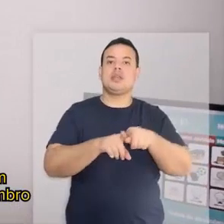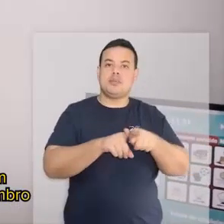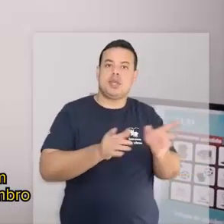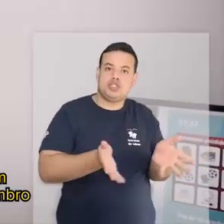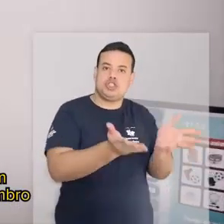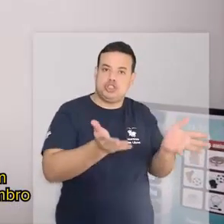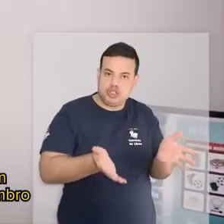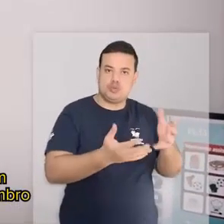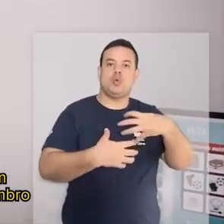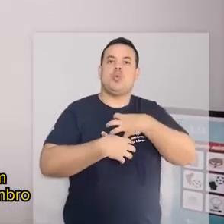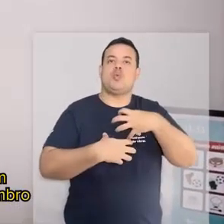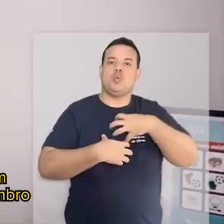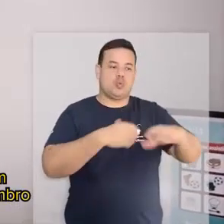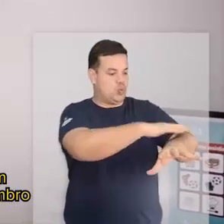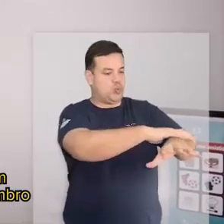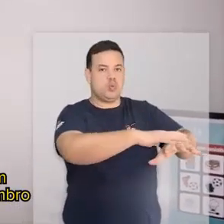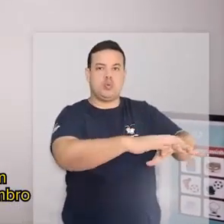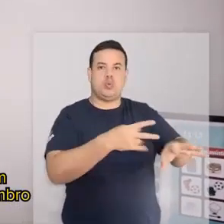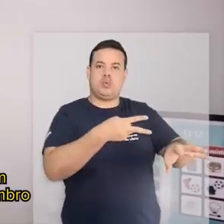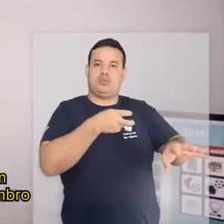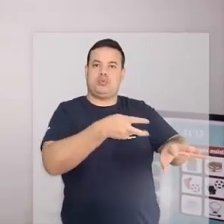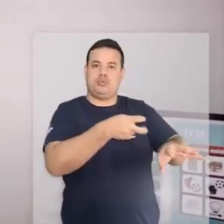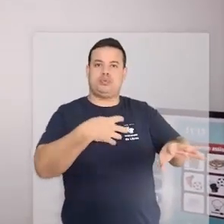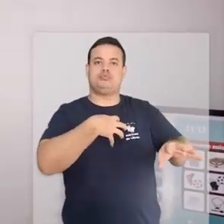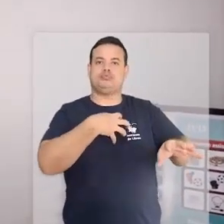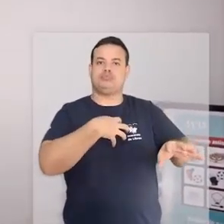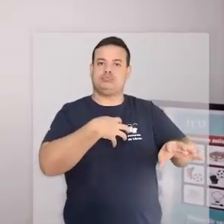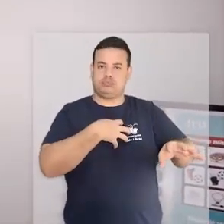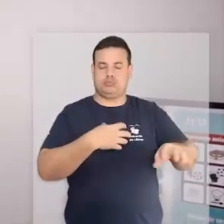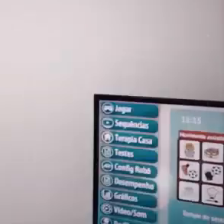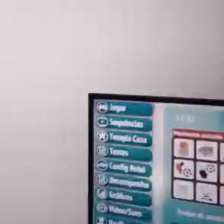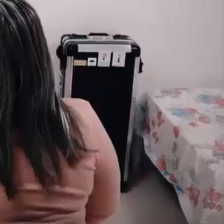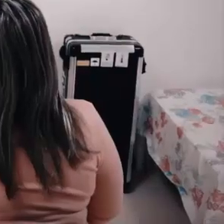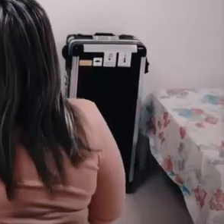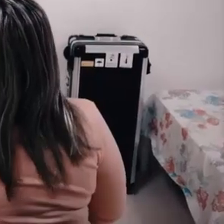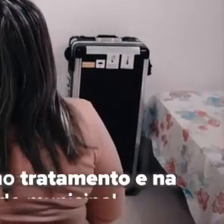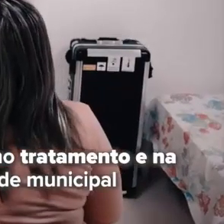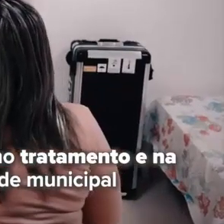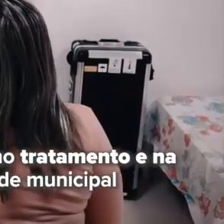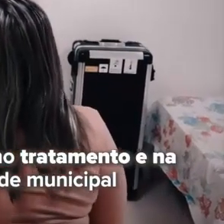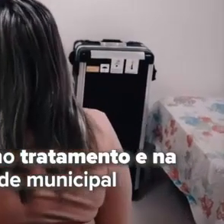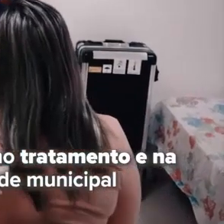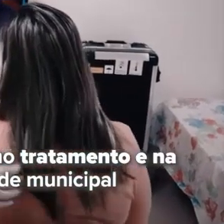da estimulação sensorial do membro afetado do paciente.